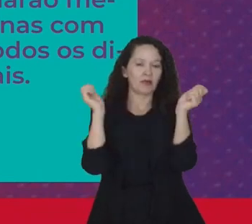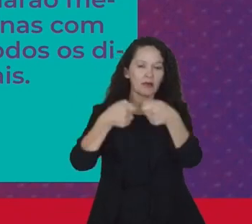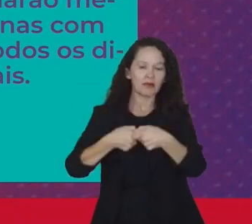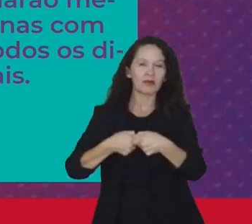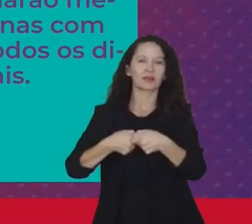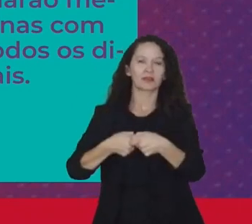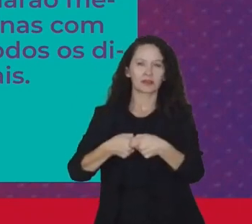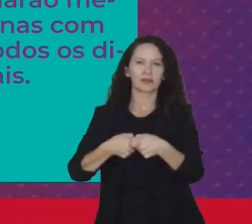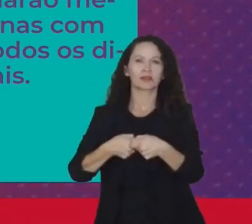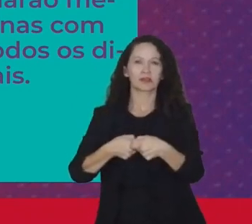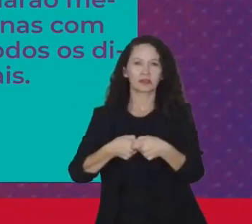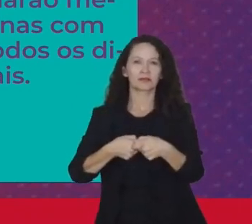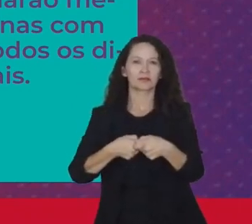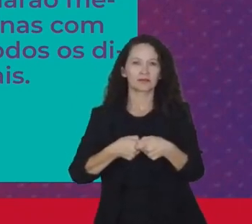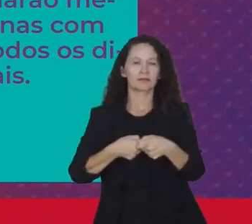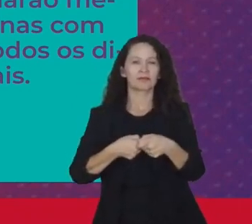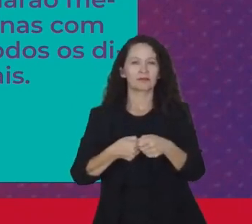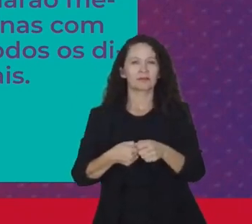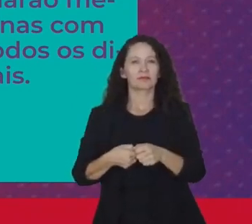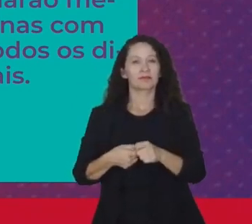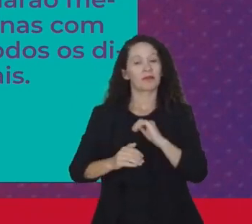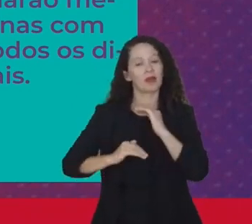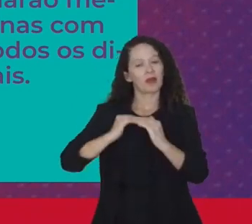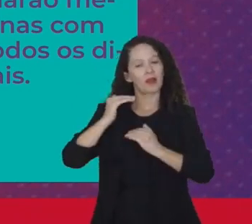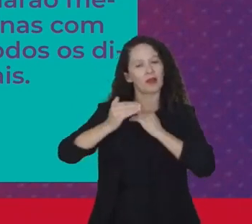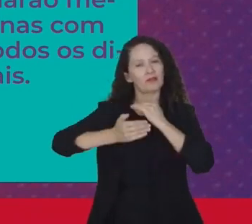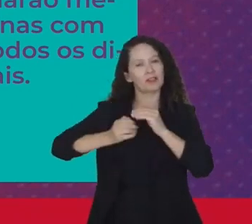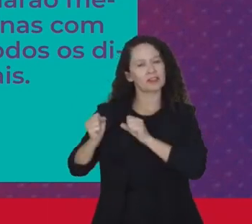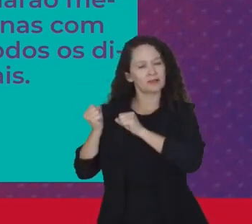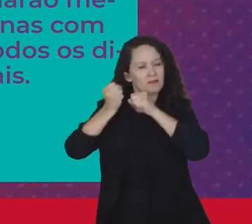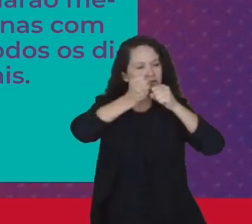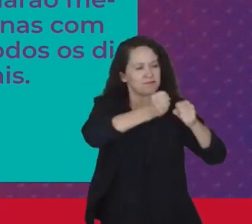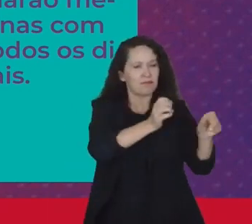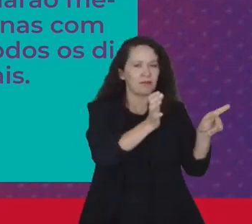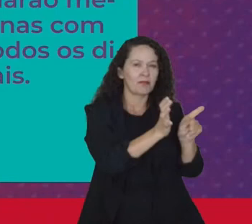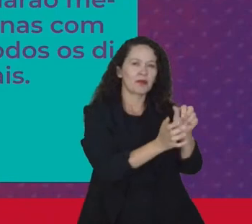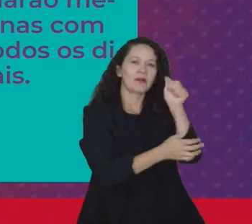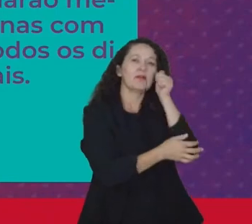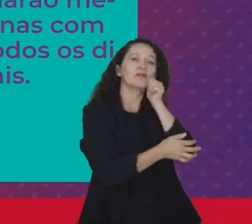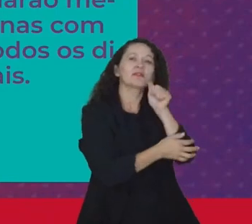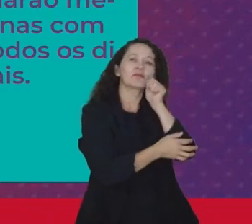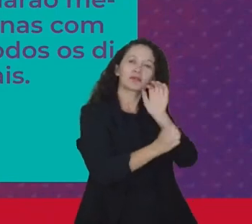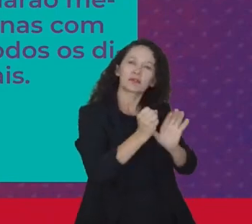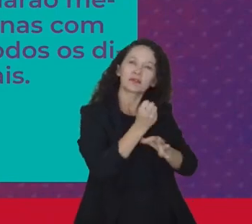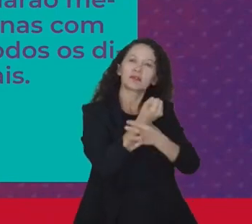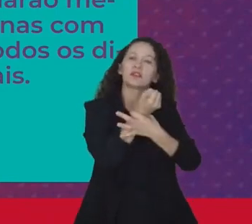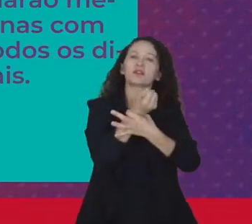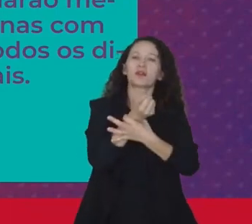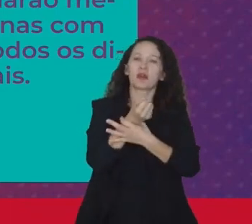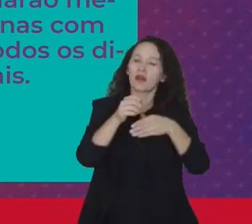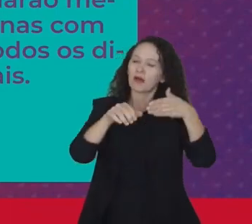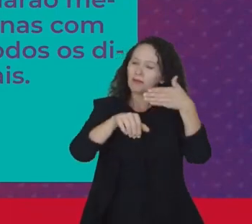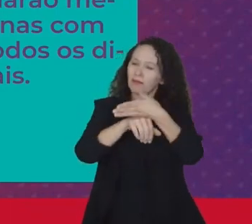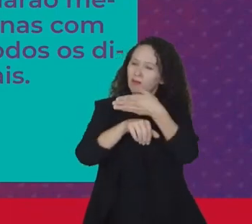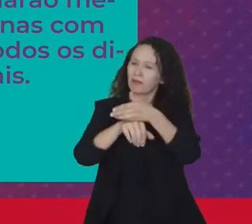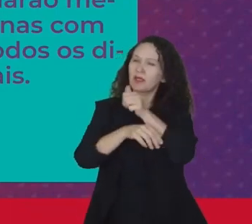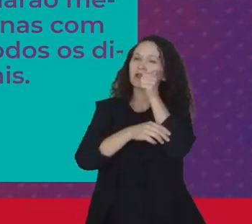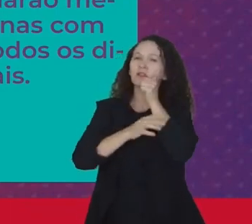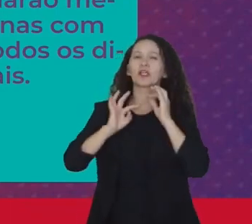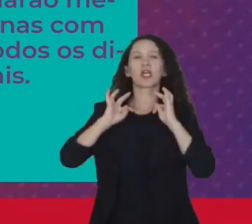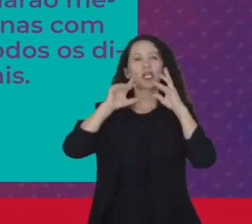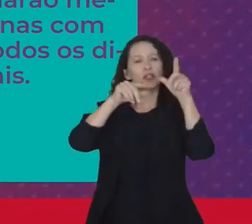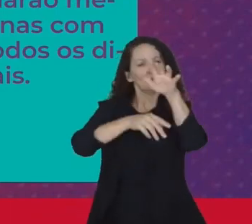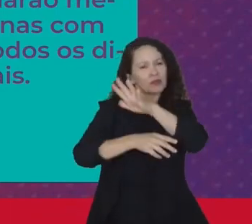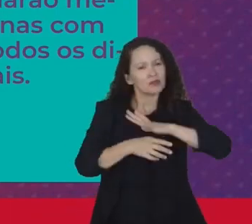capacidades, para avançar no empoderamento das mulheres e assegurar a sua participação em todos